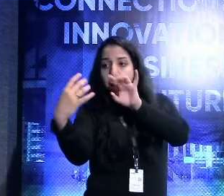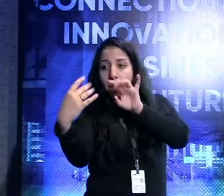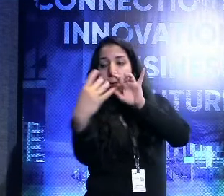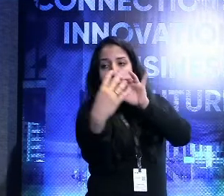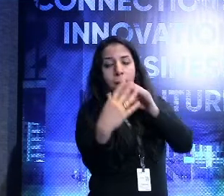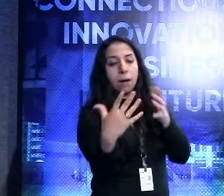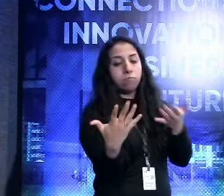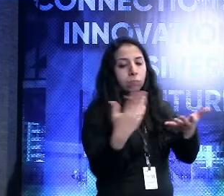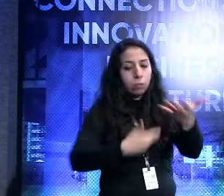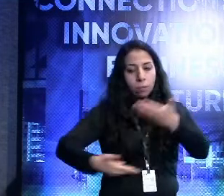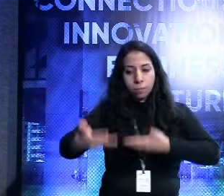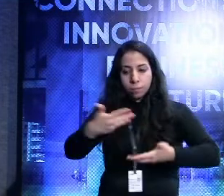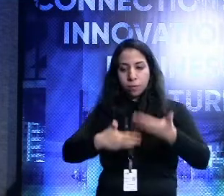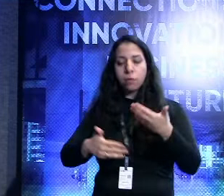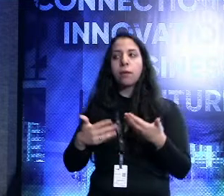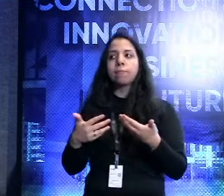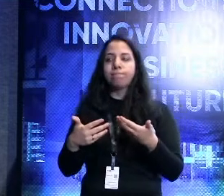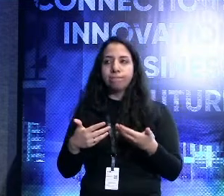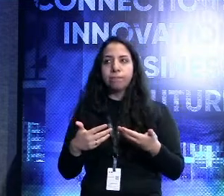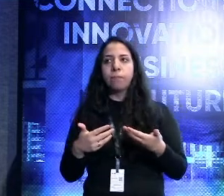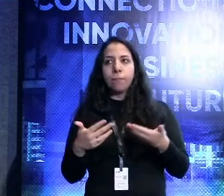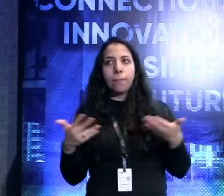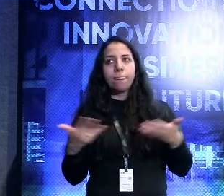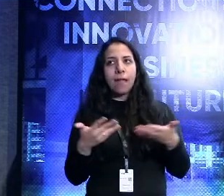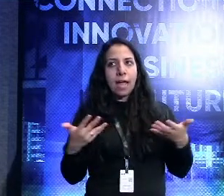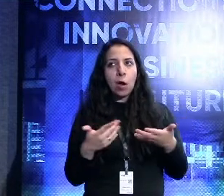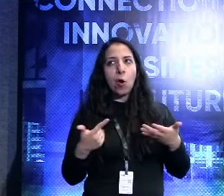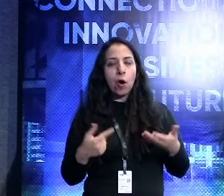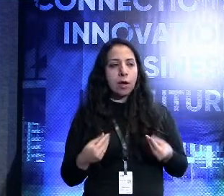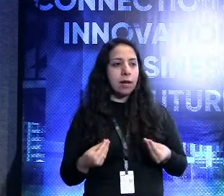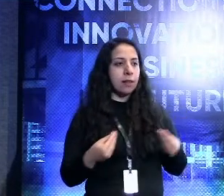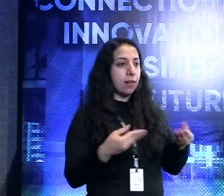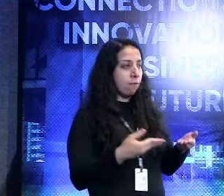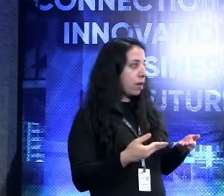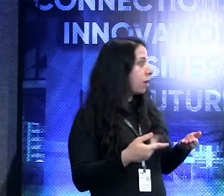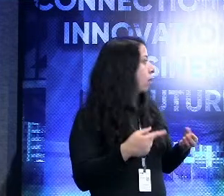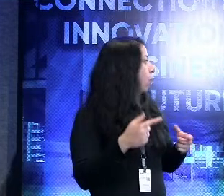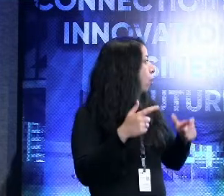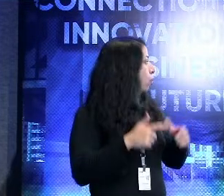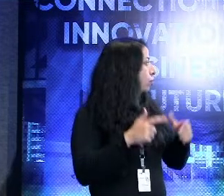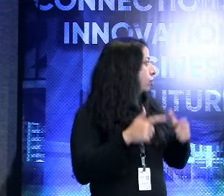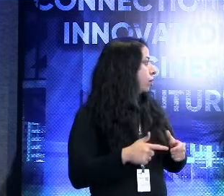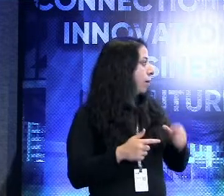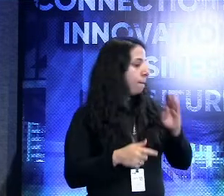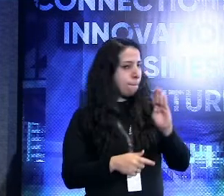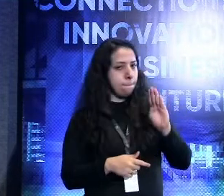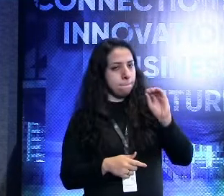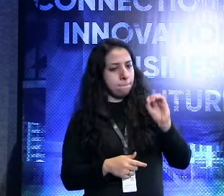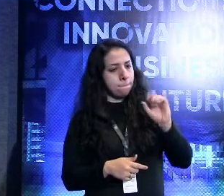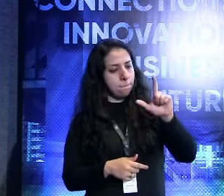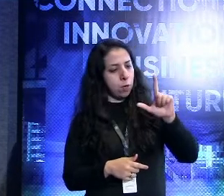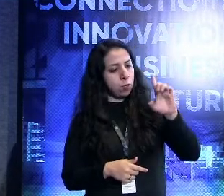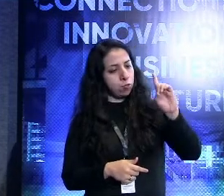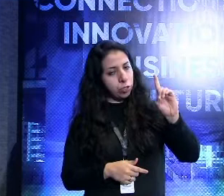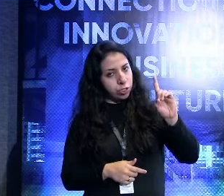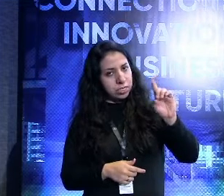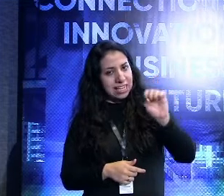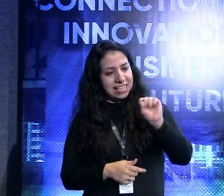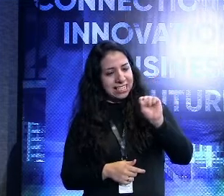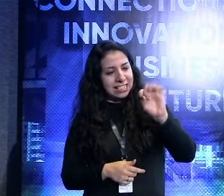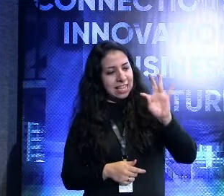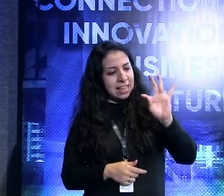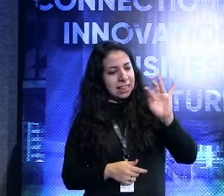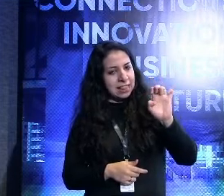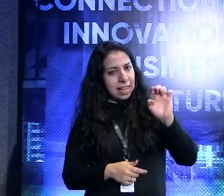inclusive, que a gente não veio antes, e aí a gente leva para o The Bold Steps. Ou seja, a gente quer criar pequenos steps de como a gente